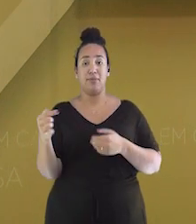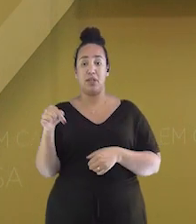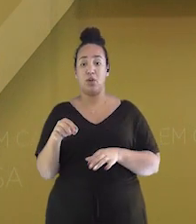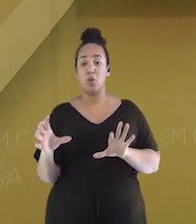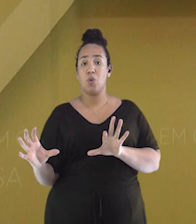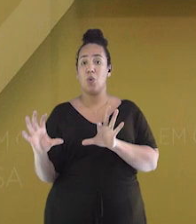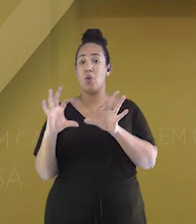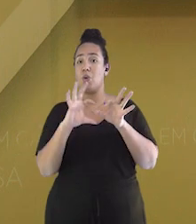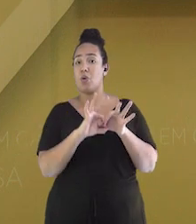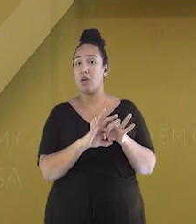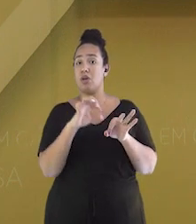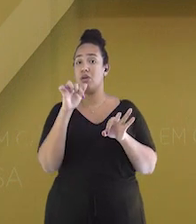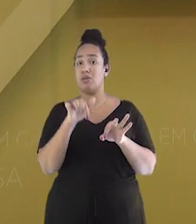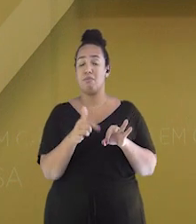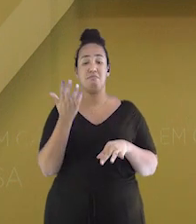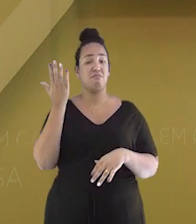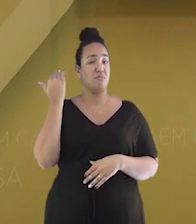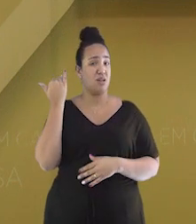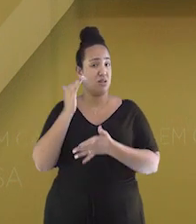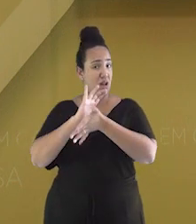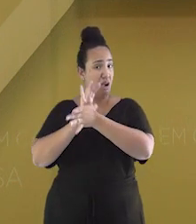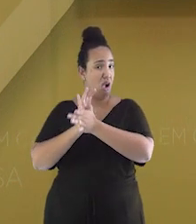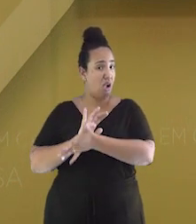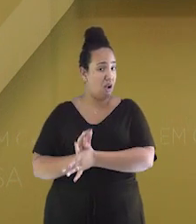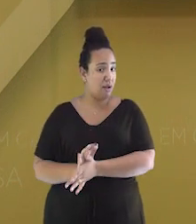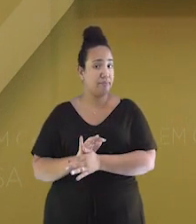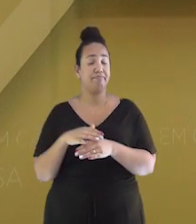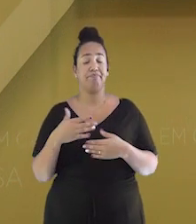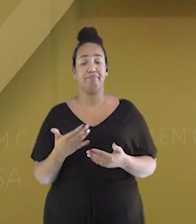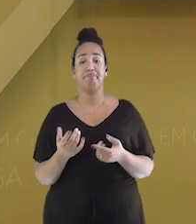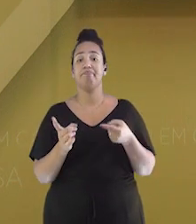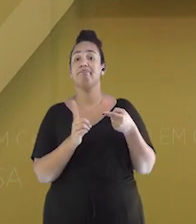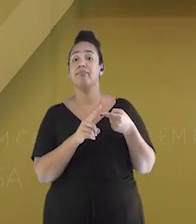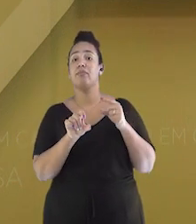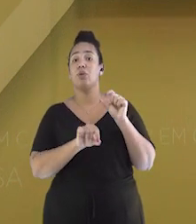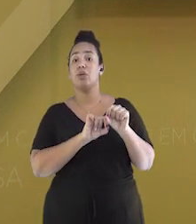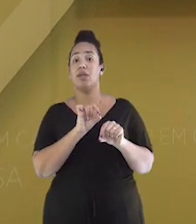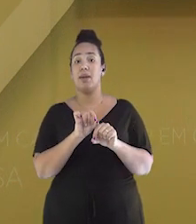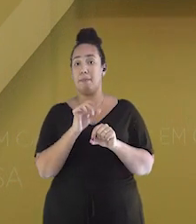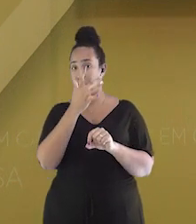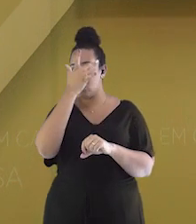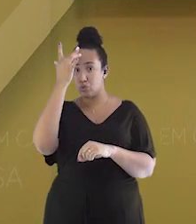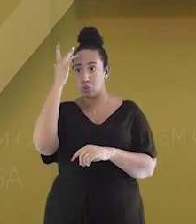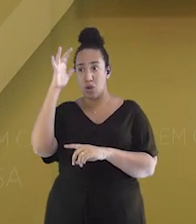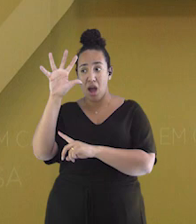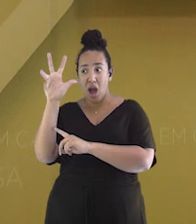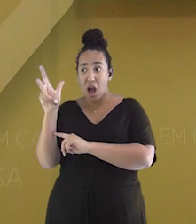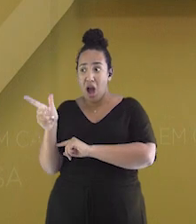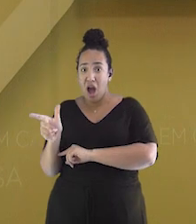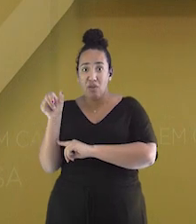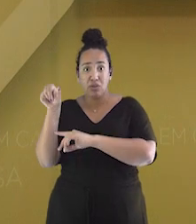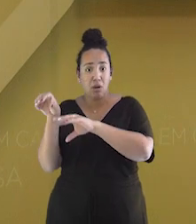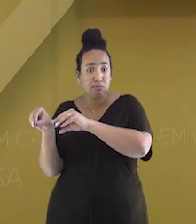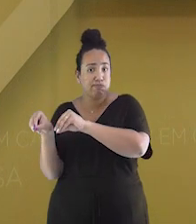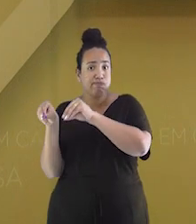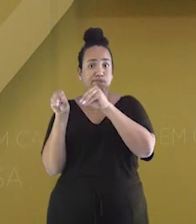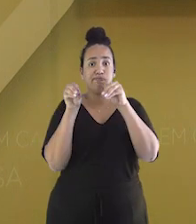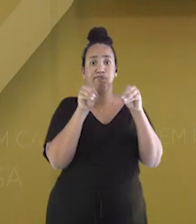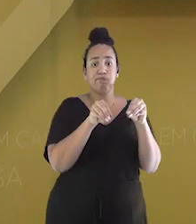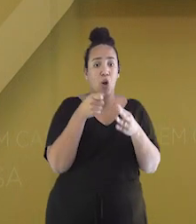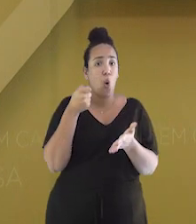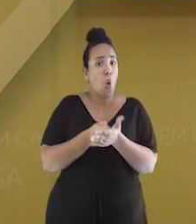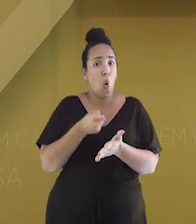um passado bastante cruel. Vejamos. Primeiro foi a retirada dos africanos da sua origem, da sua terra, que chamamos